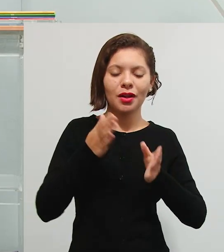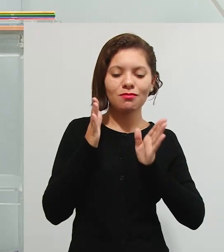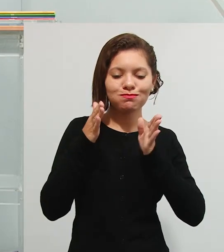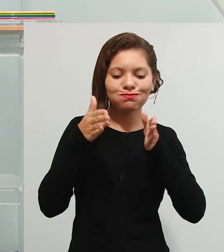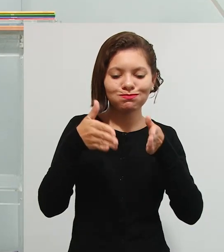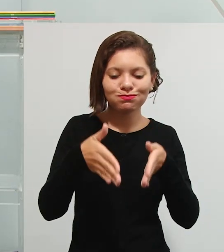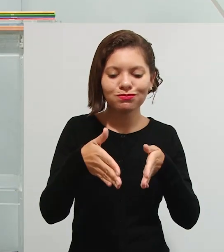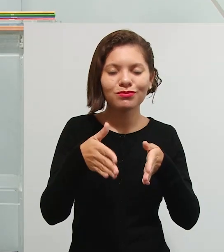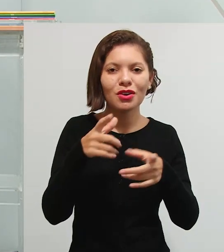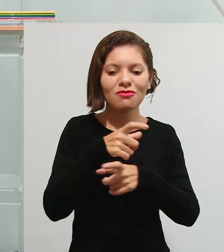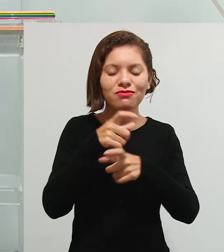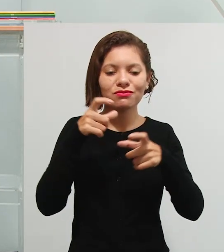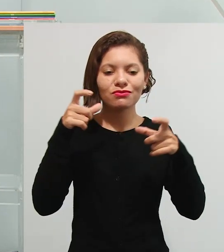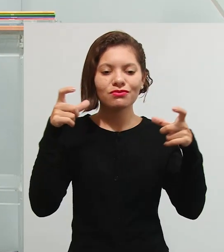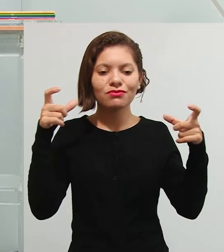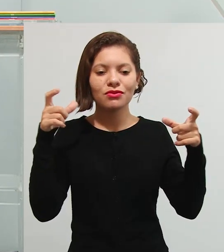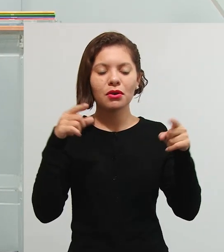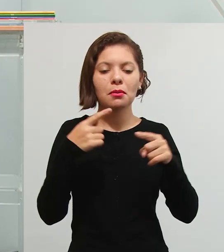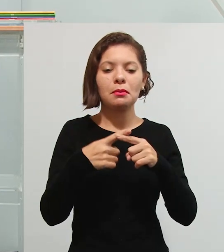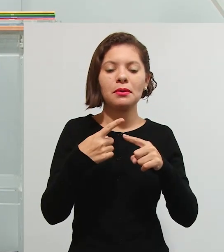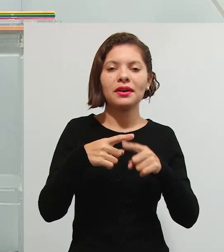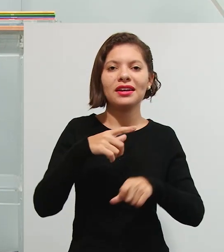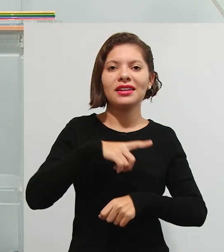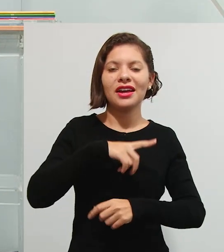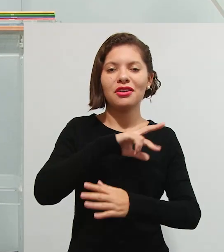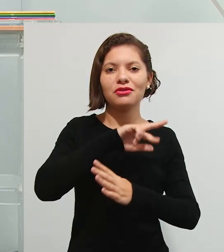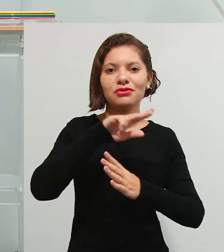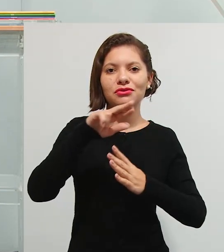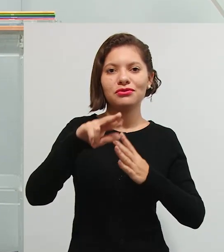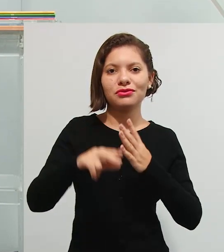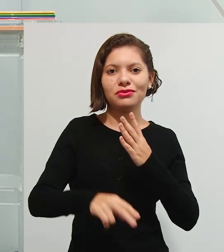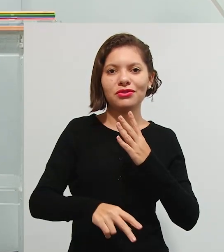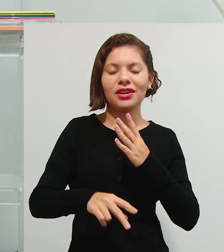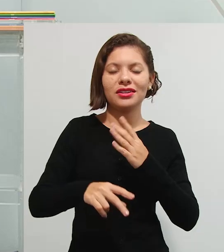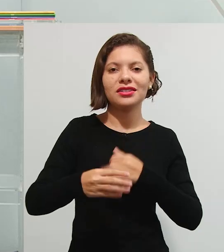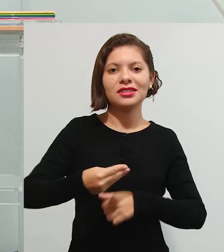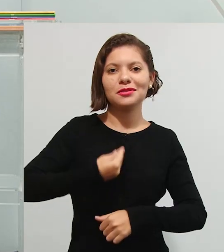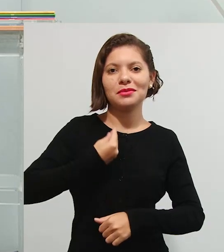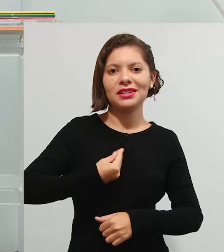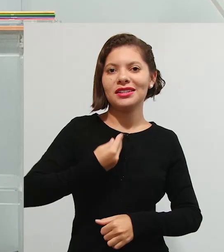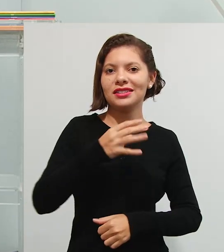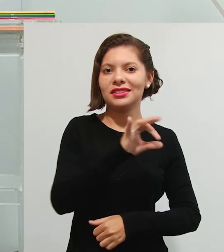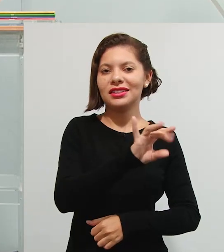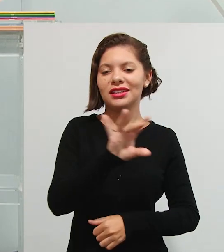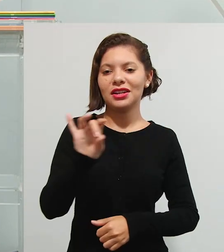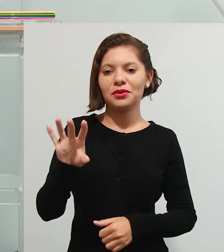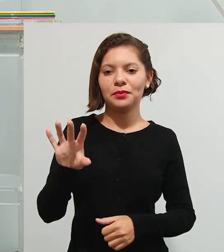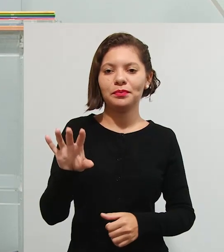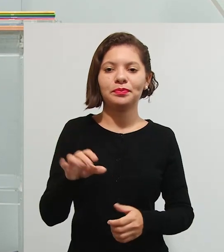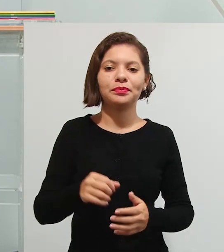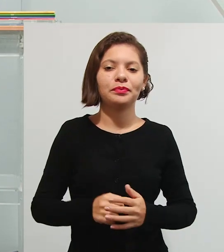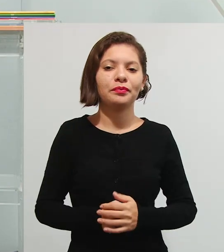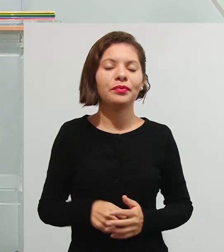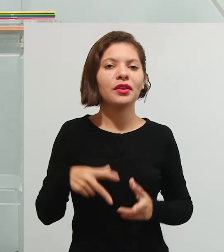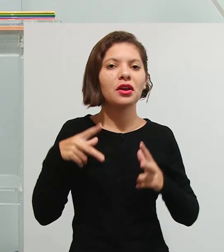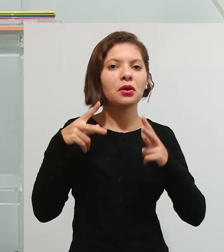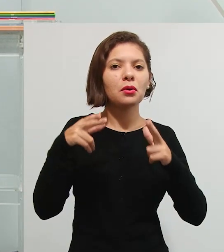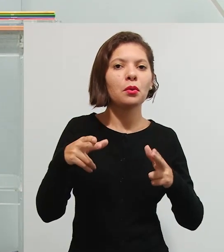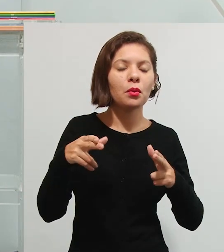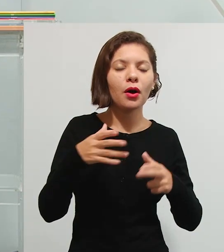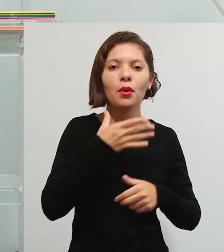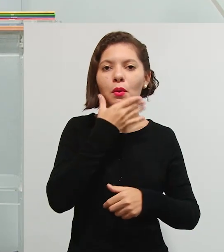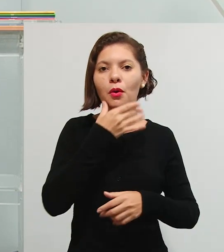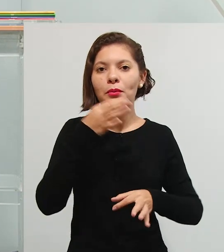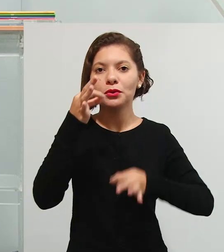mais expandida, porque tem vários olhares. Como faz, por exemplo, as situações em que você tem um juiz e depois você tem